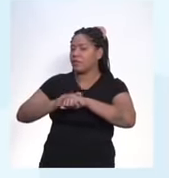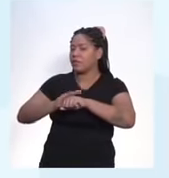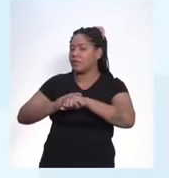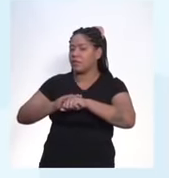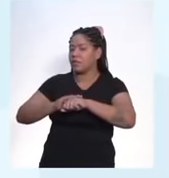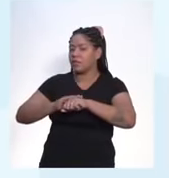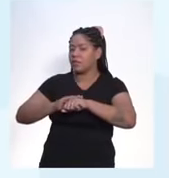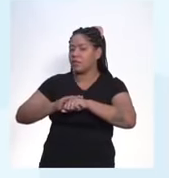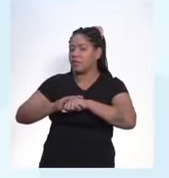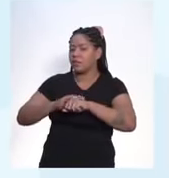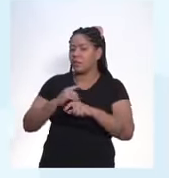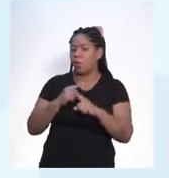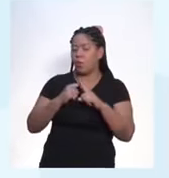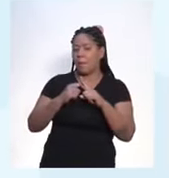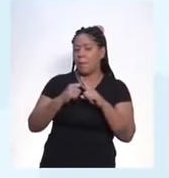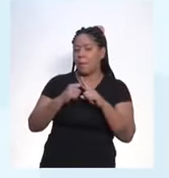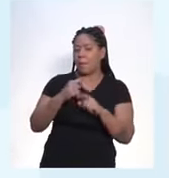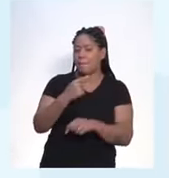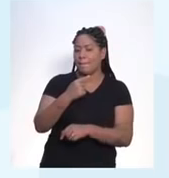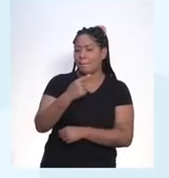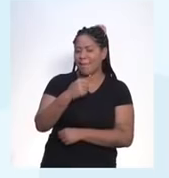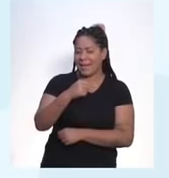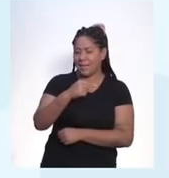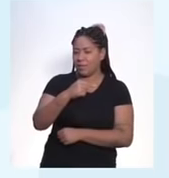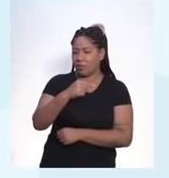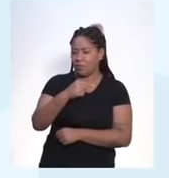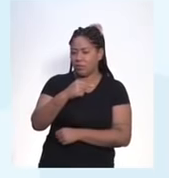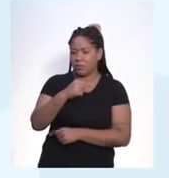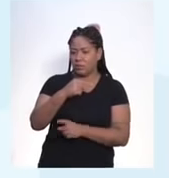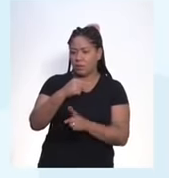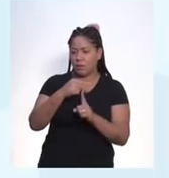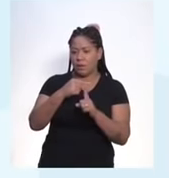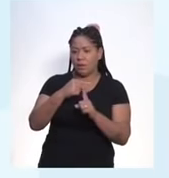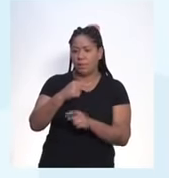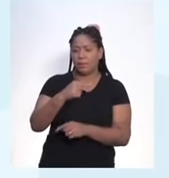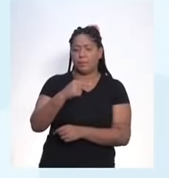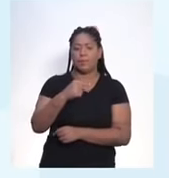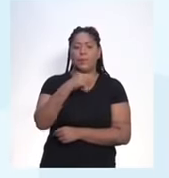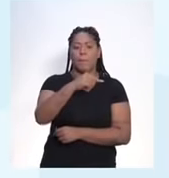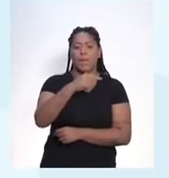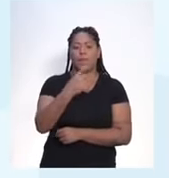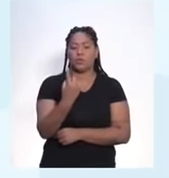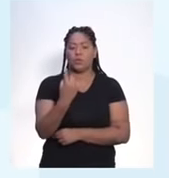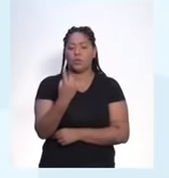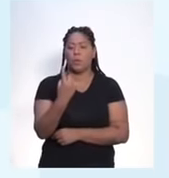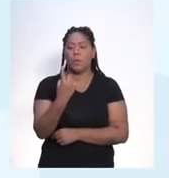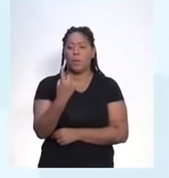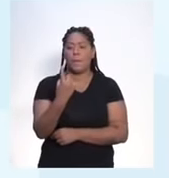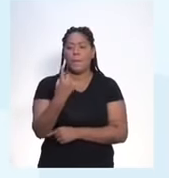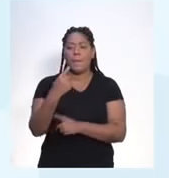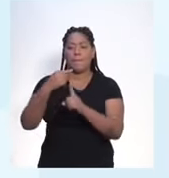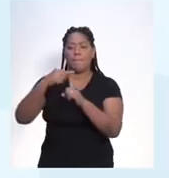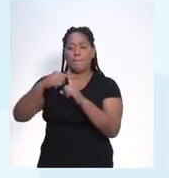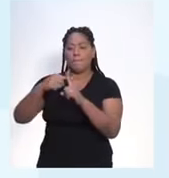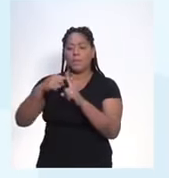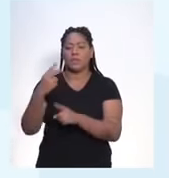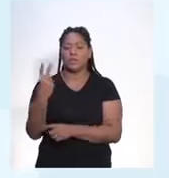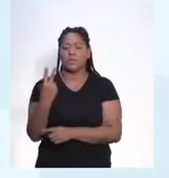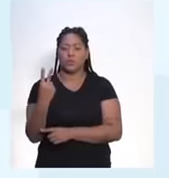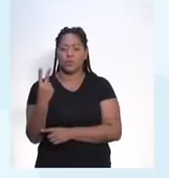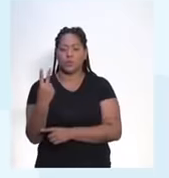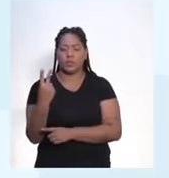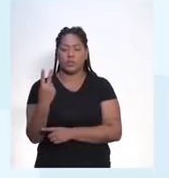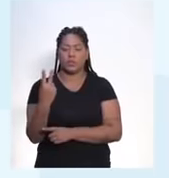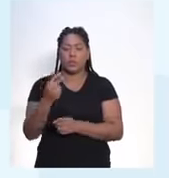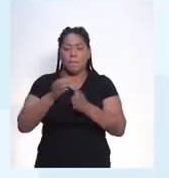subtrair um da abscissa e somar dois para ordenada então aí vem